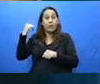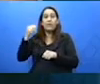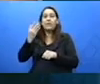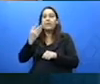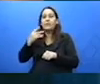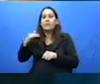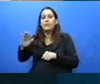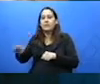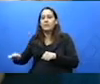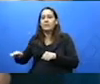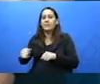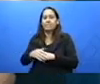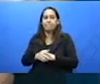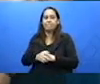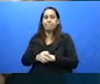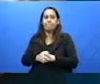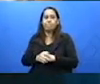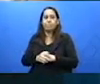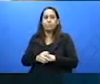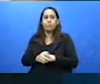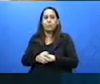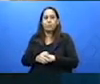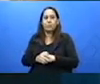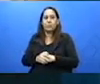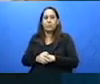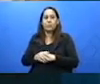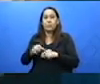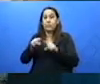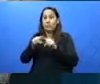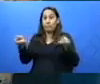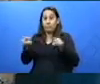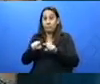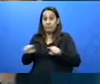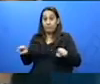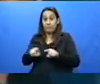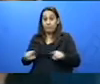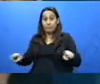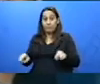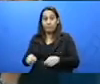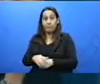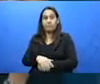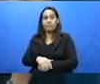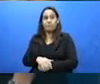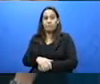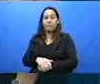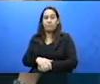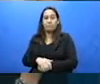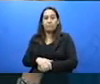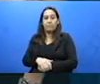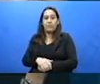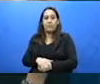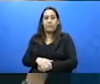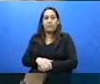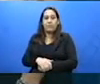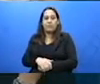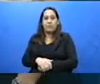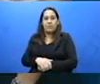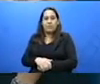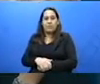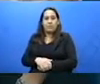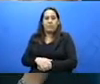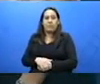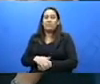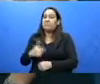era criança. Onde mais tem isso? Olha aqui. Quando eu era criança,